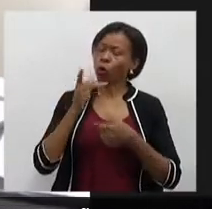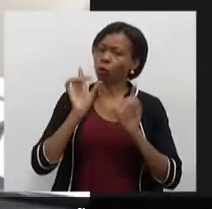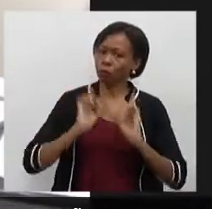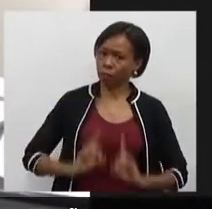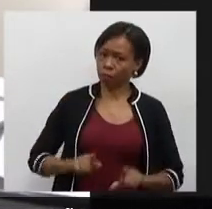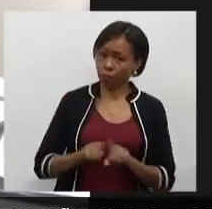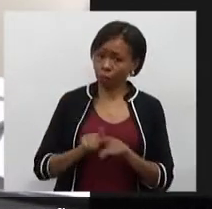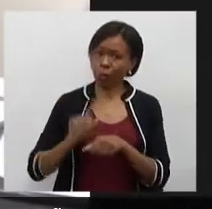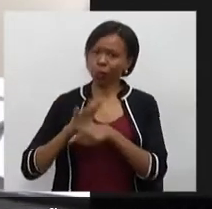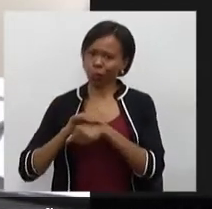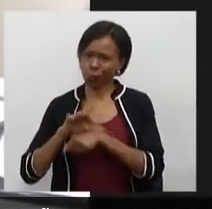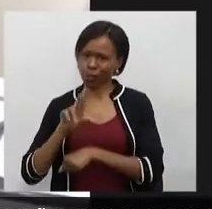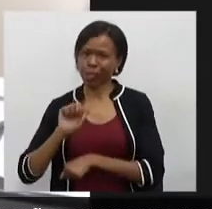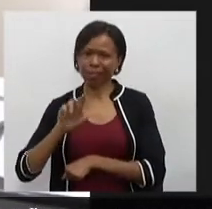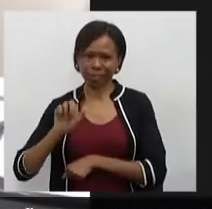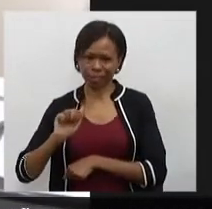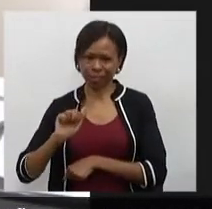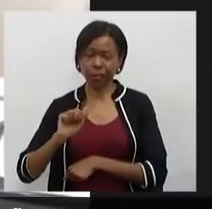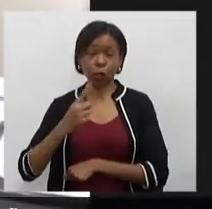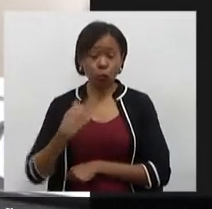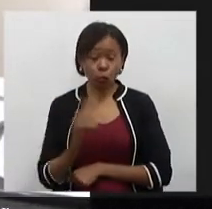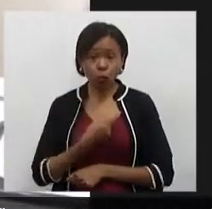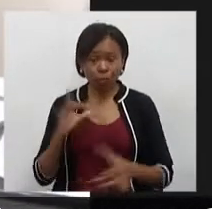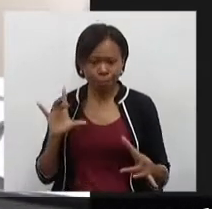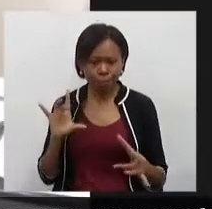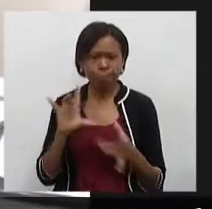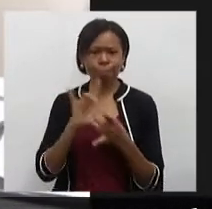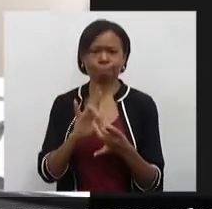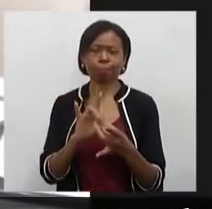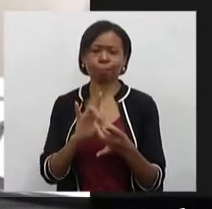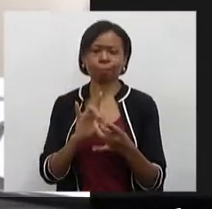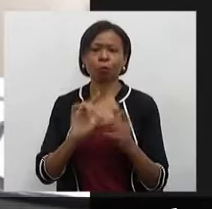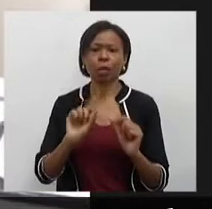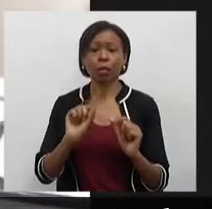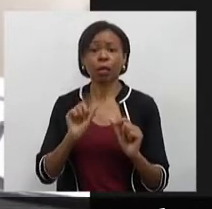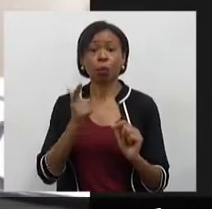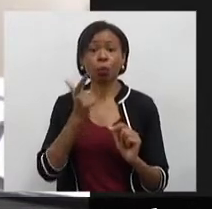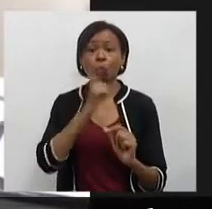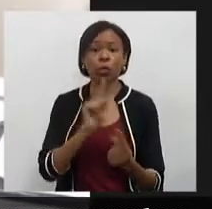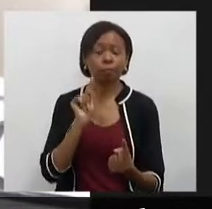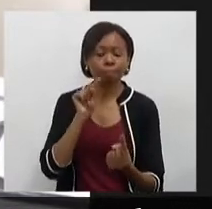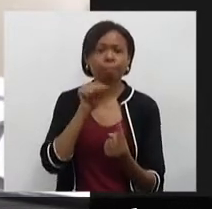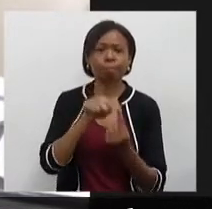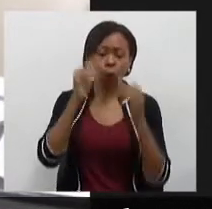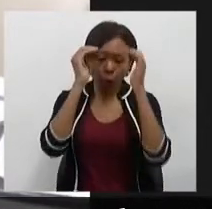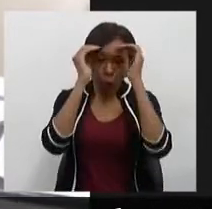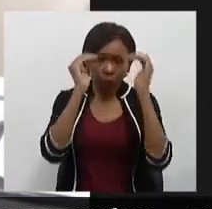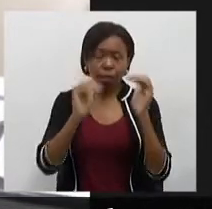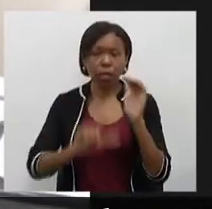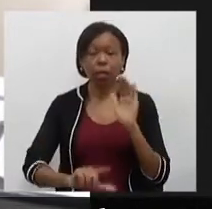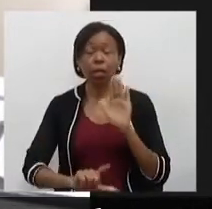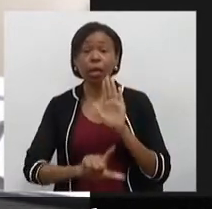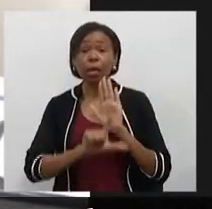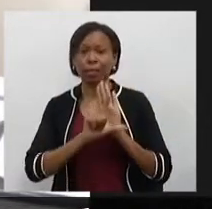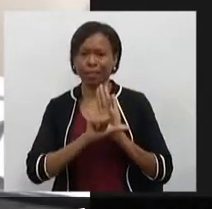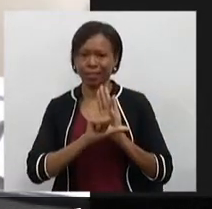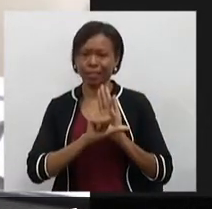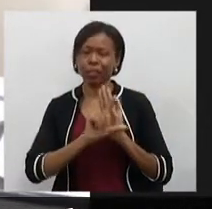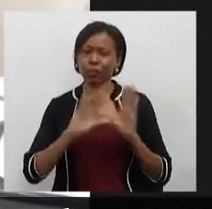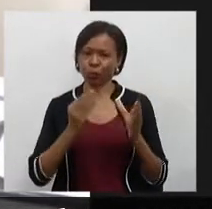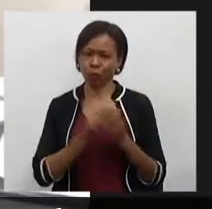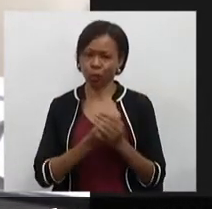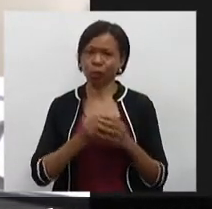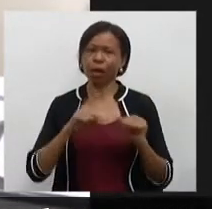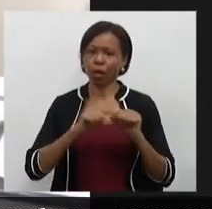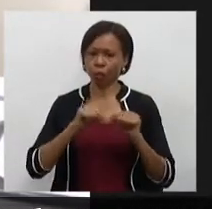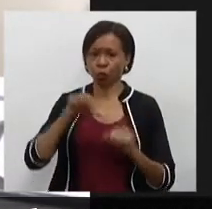juntos, professor Wendel. Nós estamos juntos para poder conseguir fazer com que esse artigo número 9 da Lei de Inclusão seja cumprido